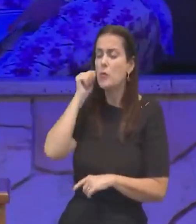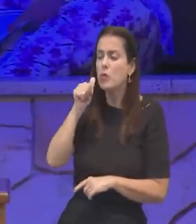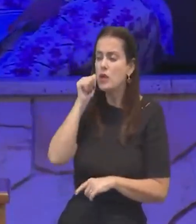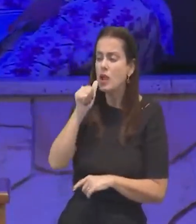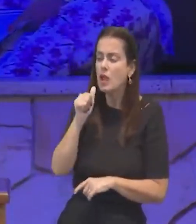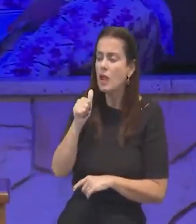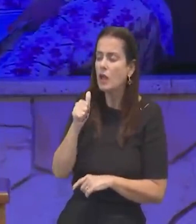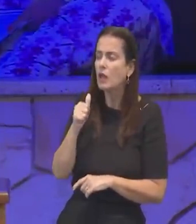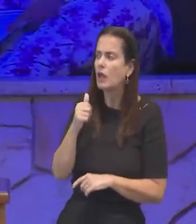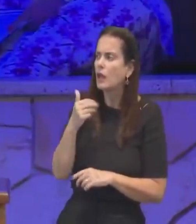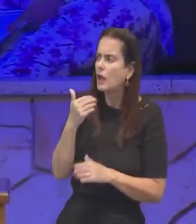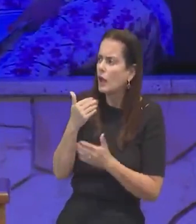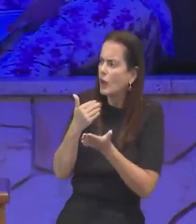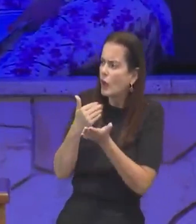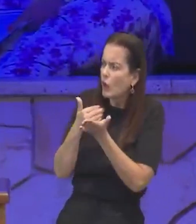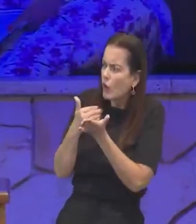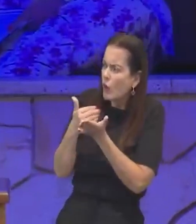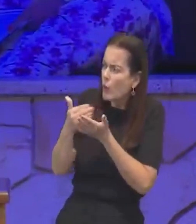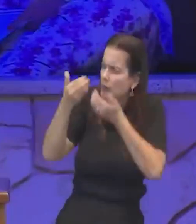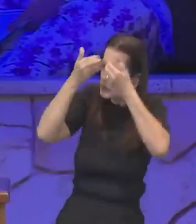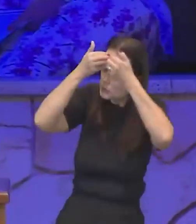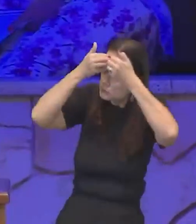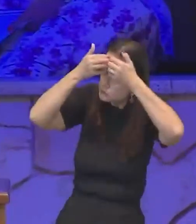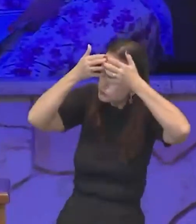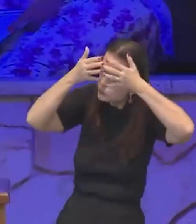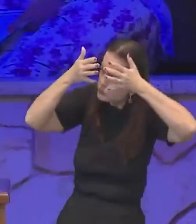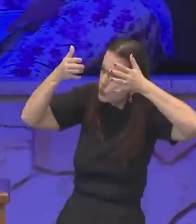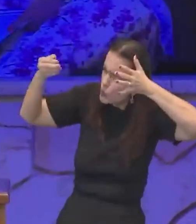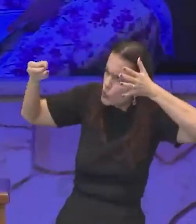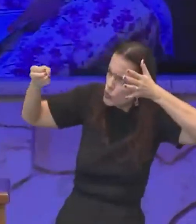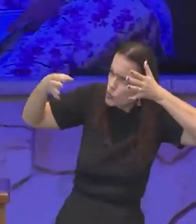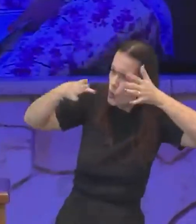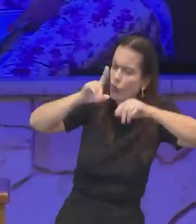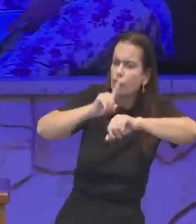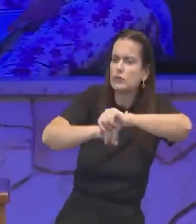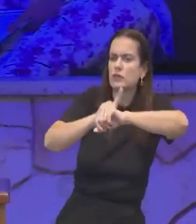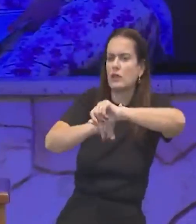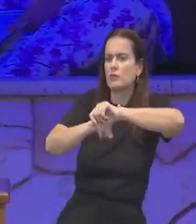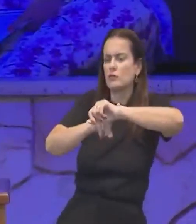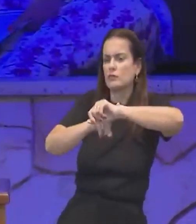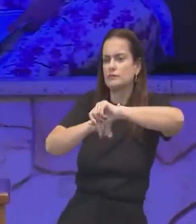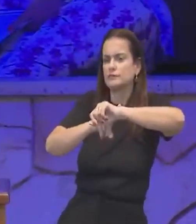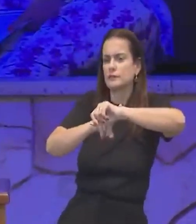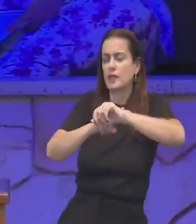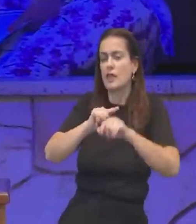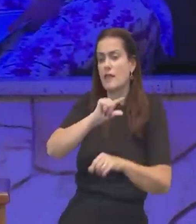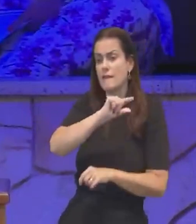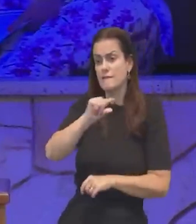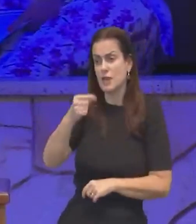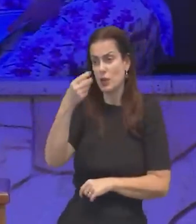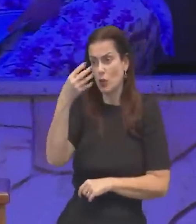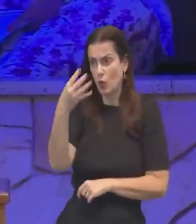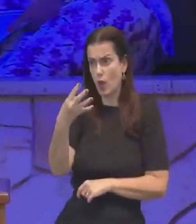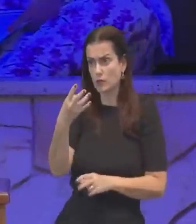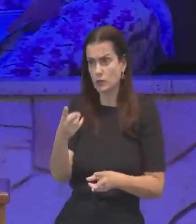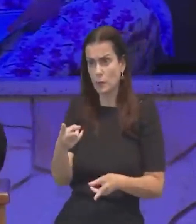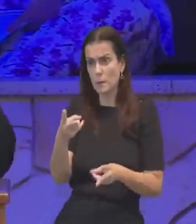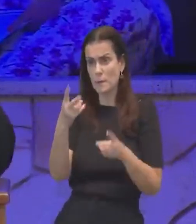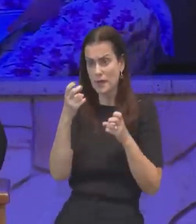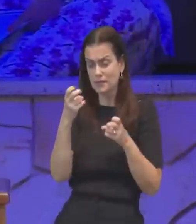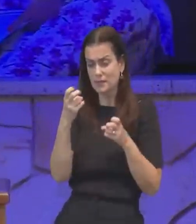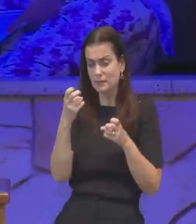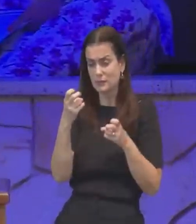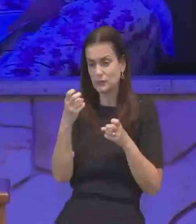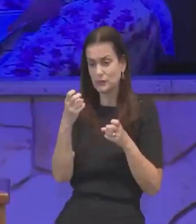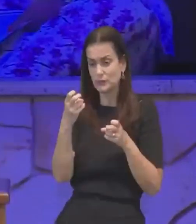um despertar para uma nova realidade, para um novo tempo. E aí no verso 4 nós percebemos a